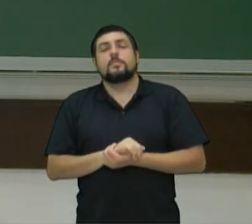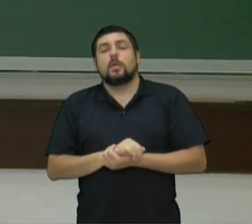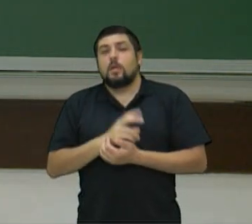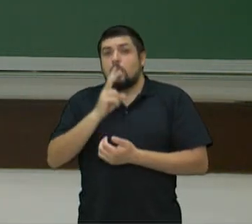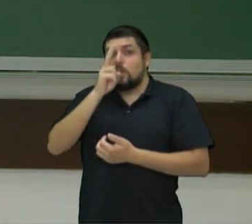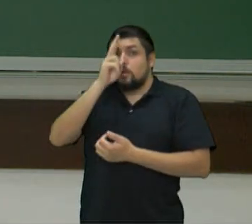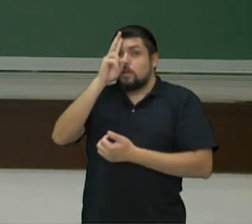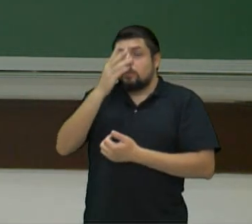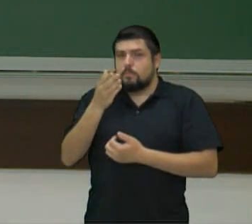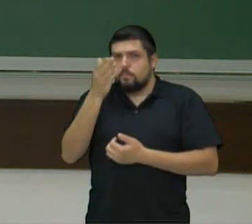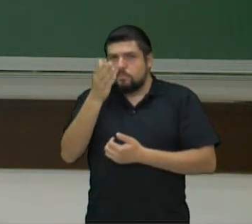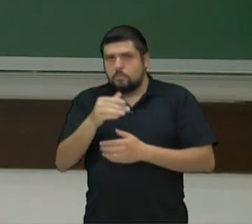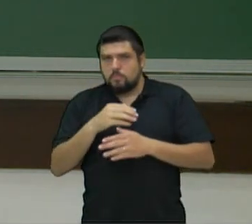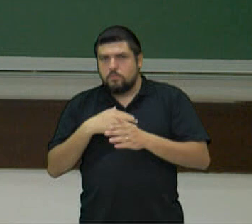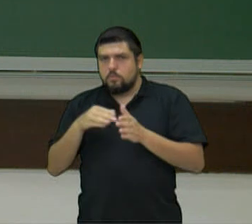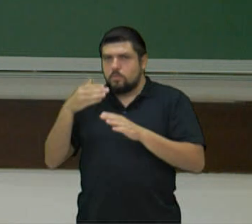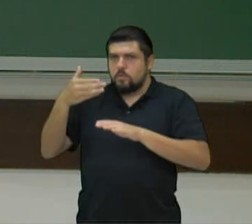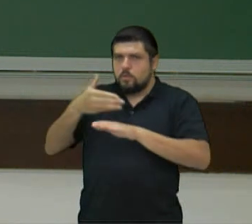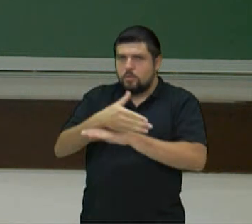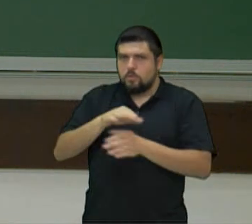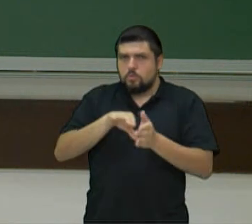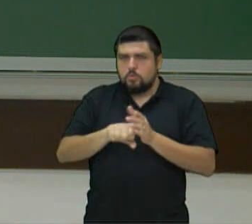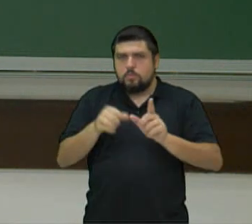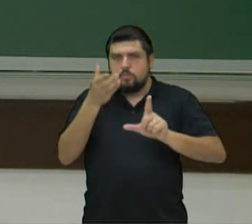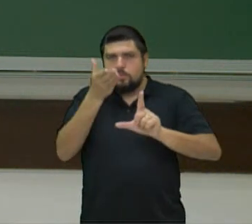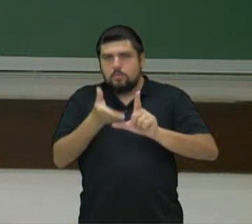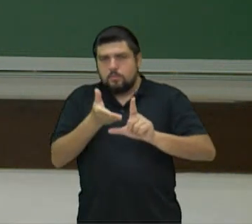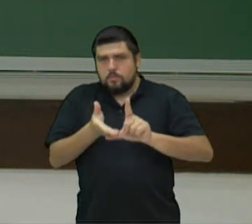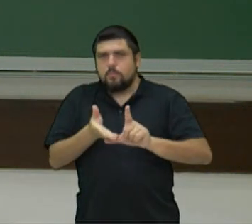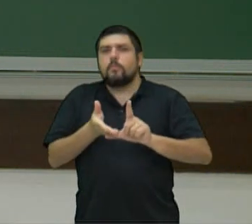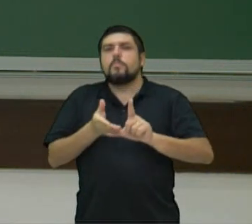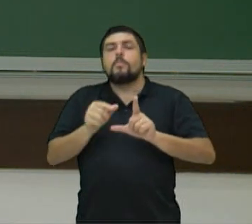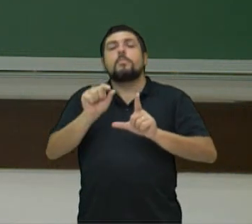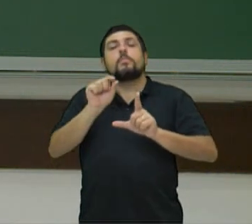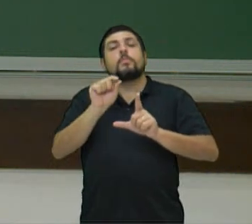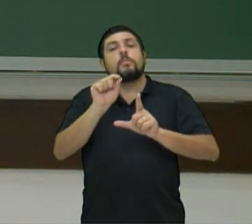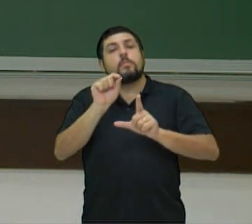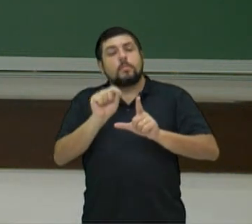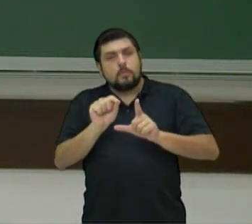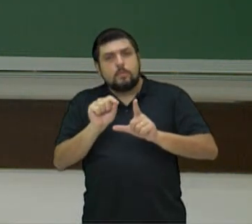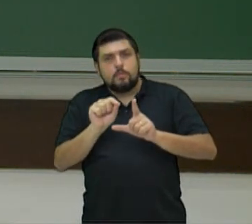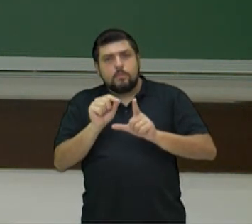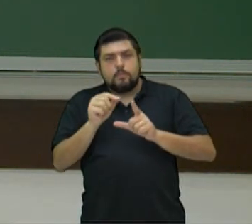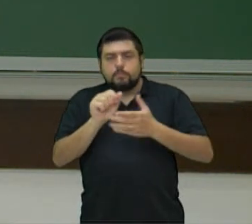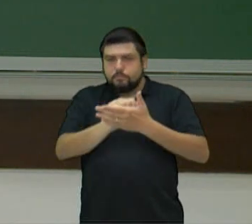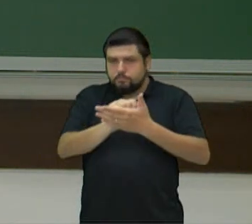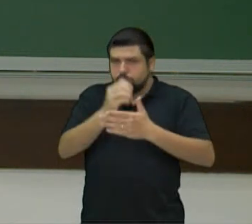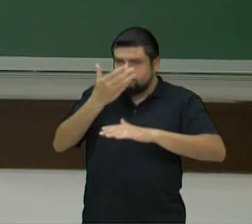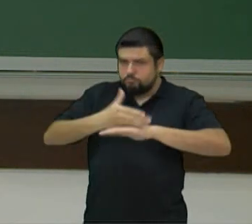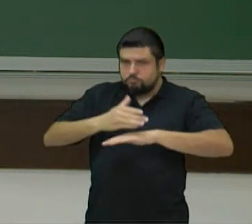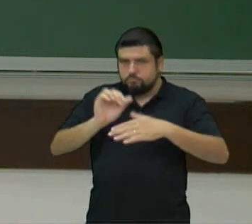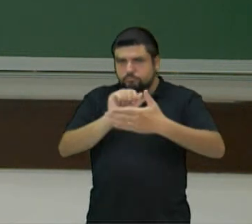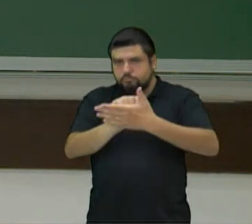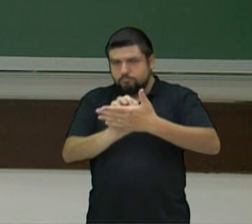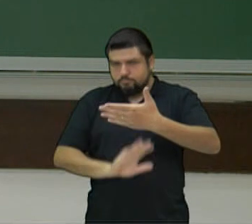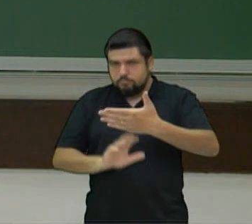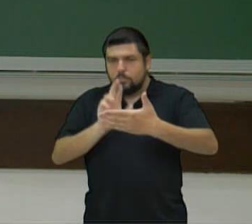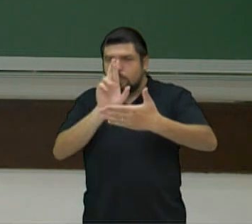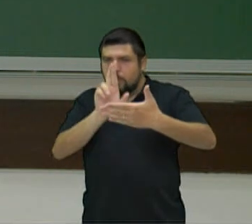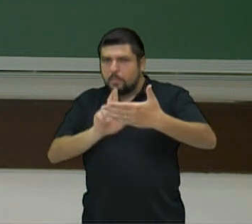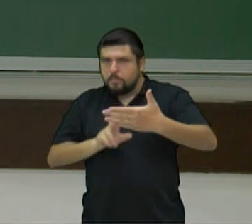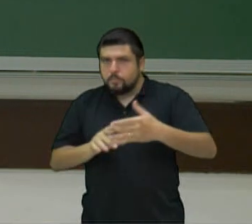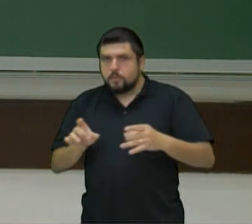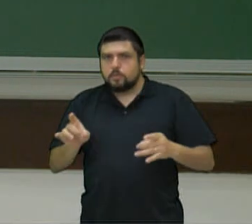precisam entrar lá no Google Classroom, registrar a presença de vocês através da realização da atividade que está postada lá para vocês, ok?